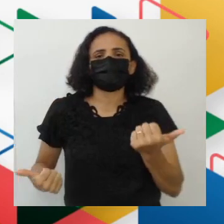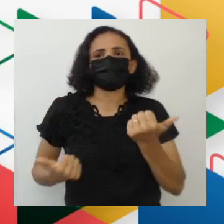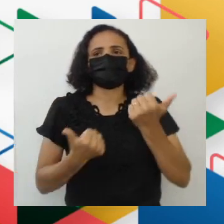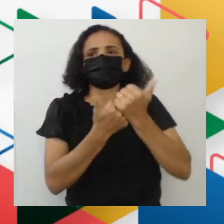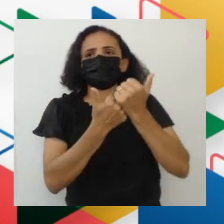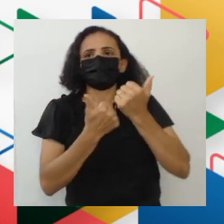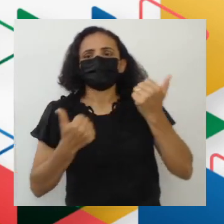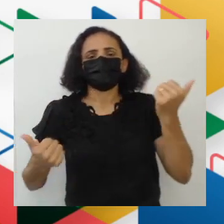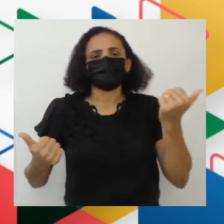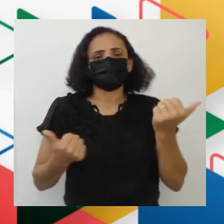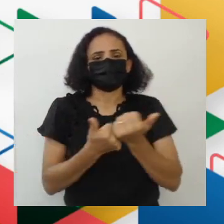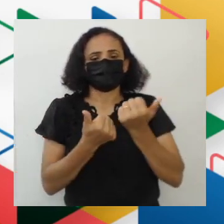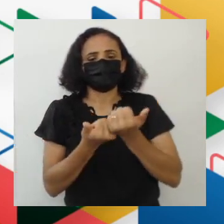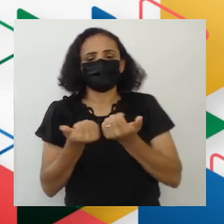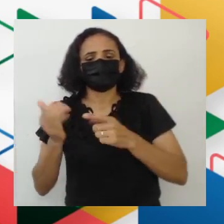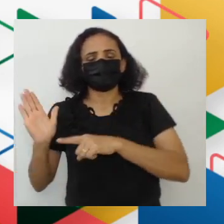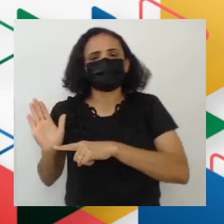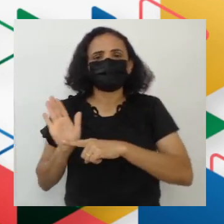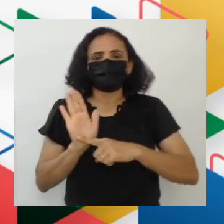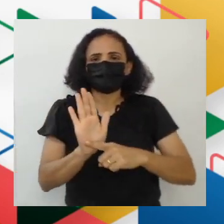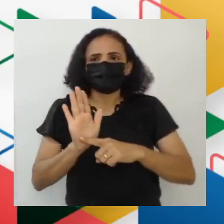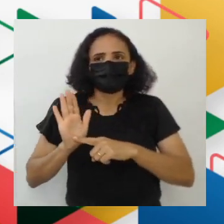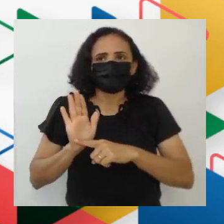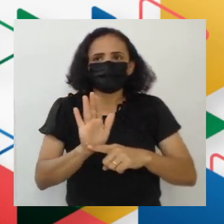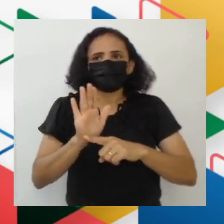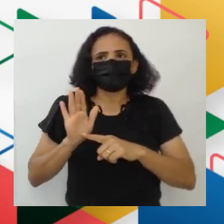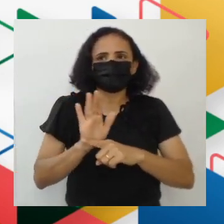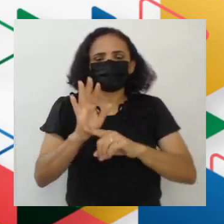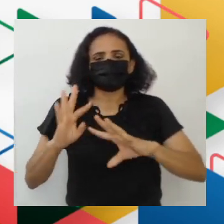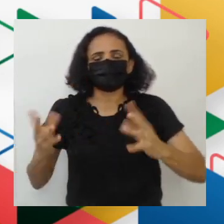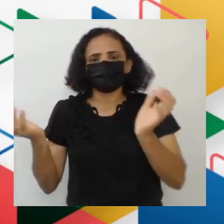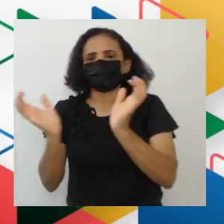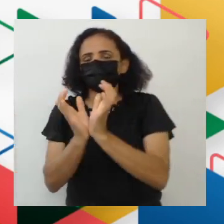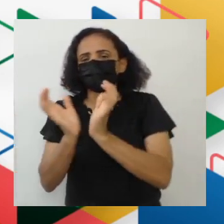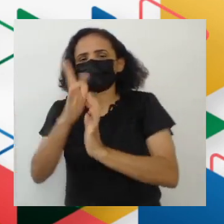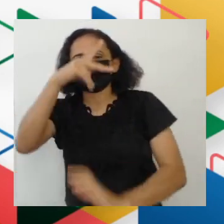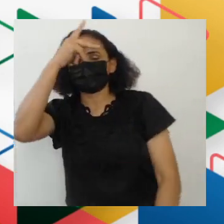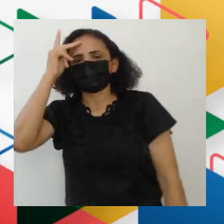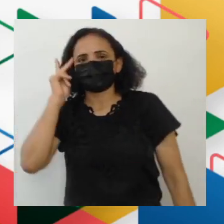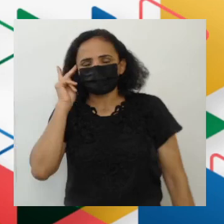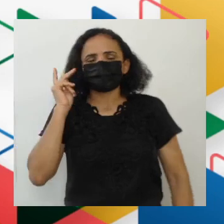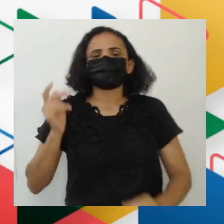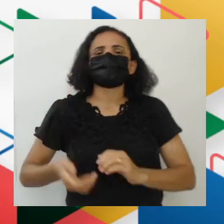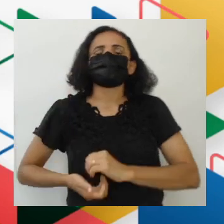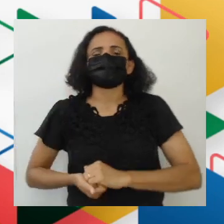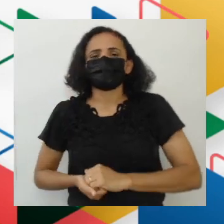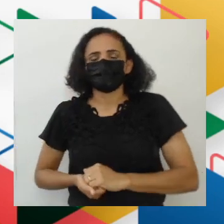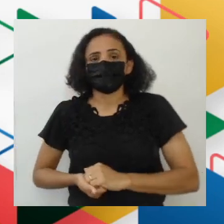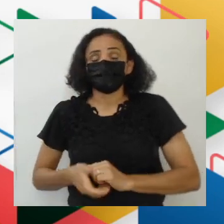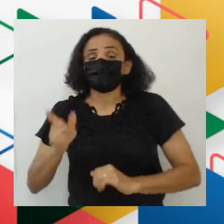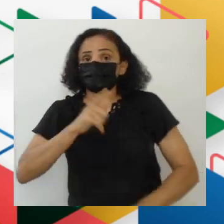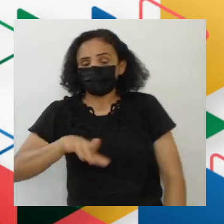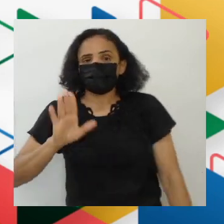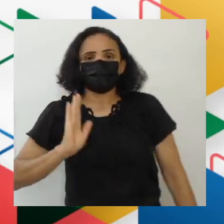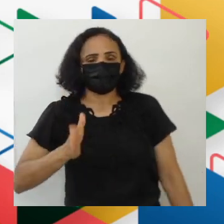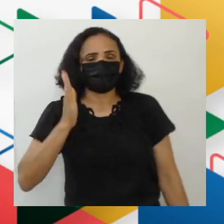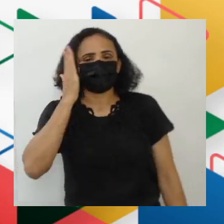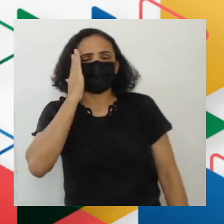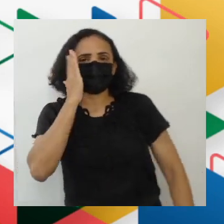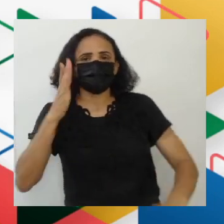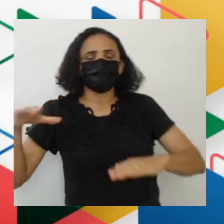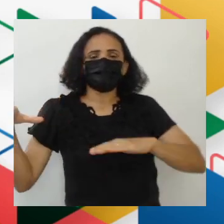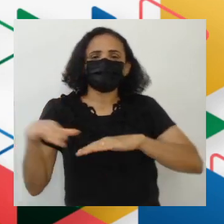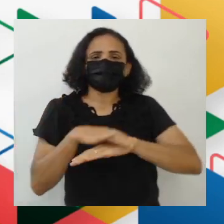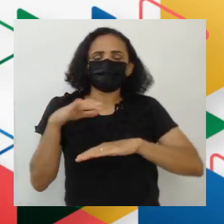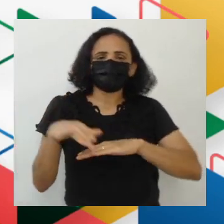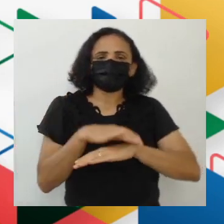dar acolhimento para os refugiados, tá certo? Inclusive, como você está vendo que o sapato aí